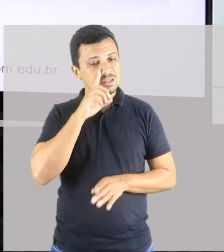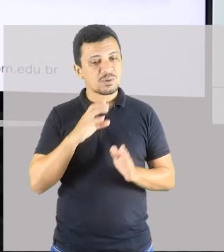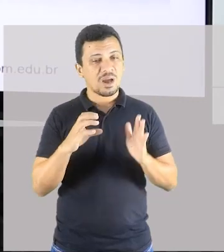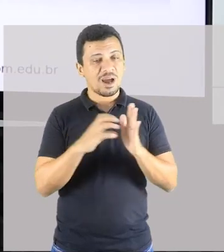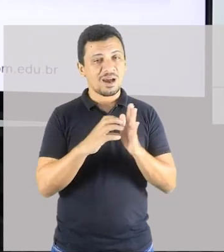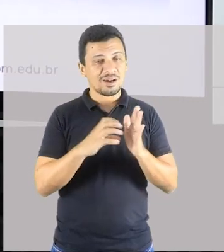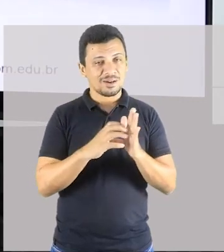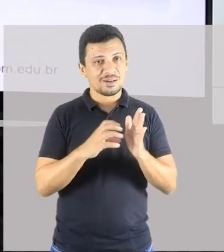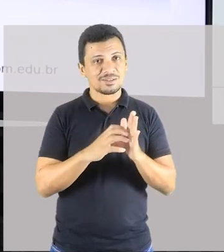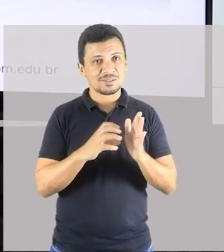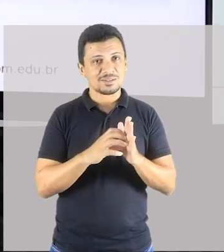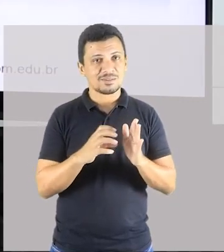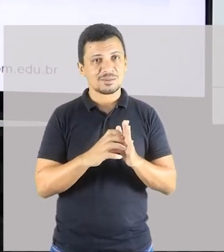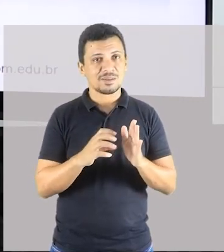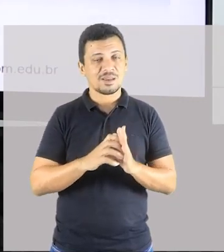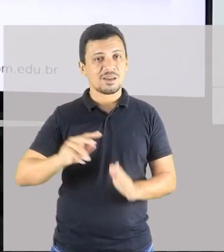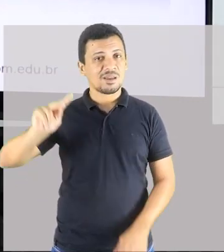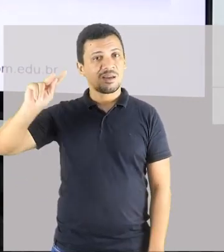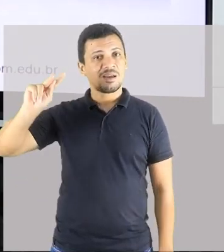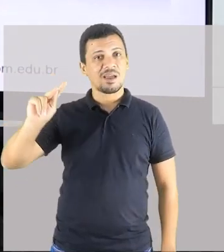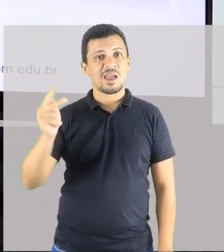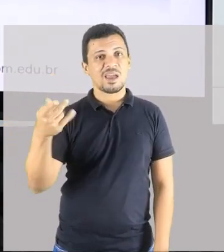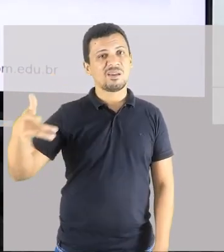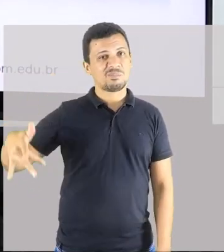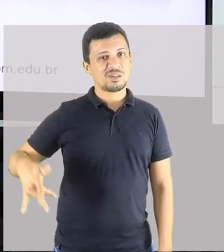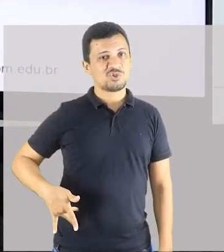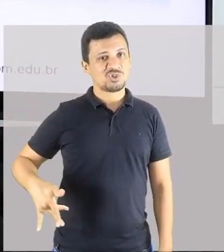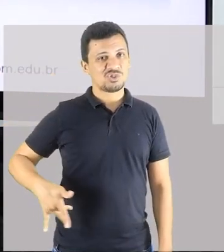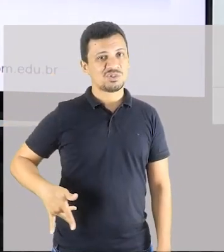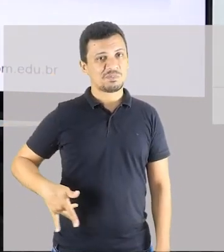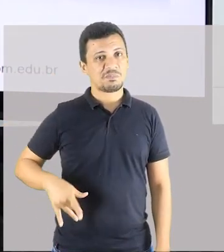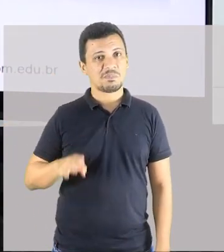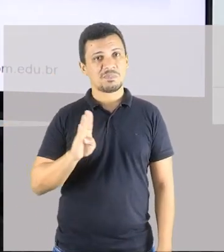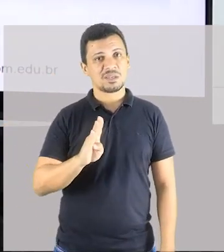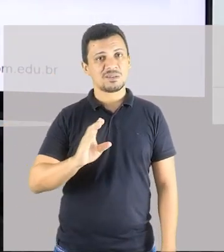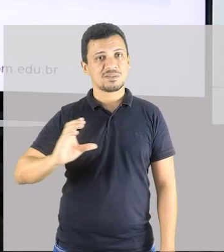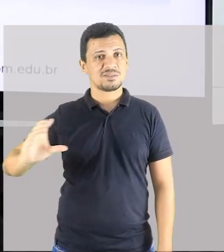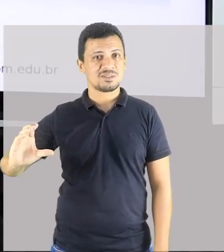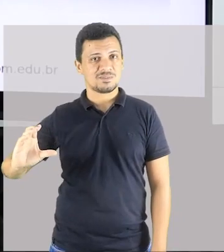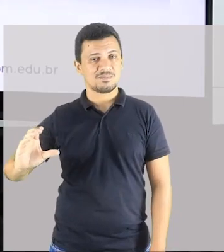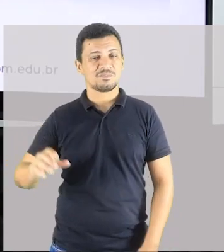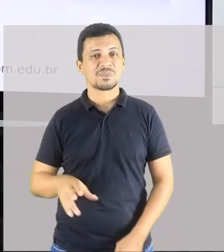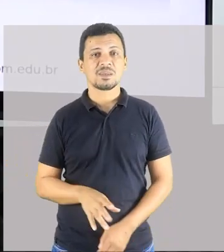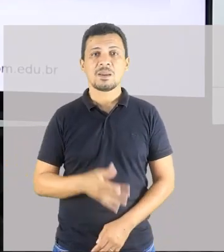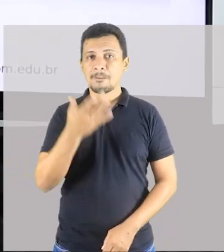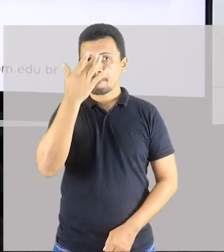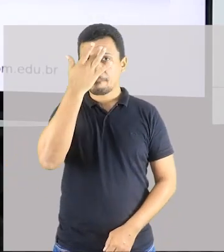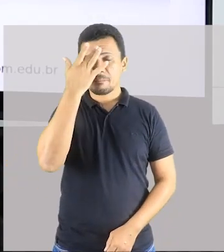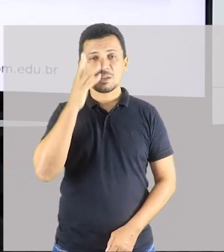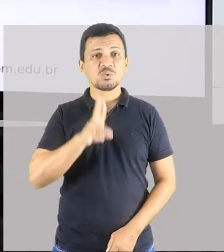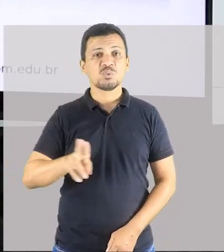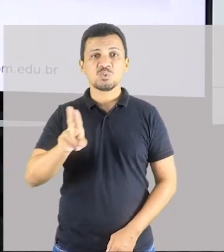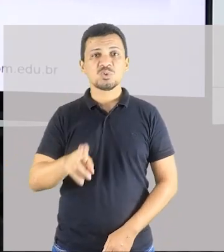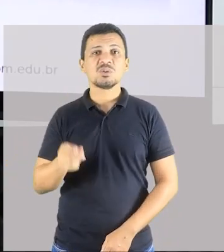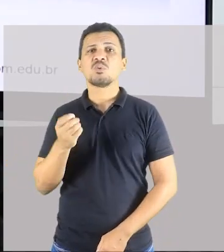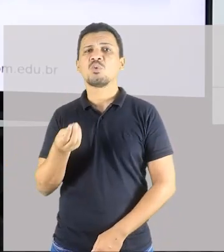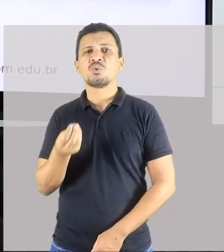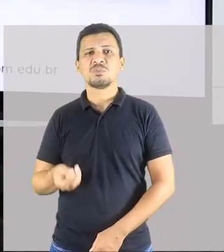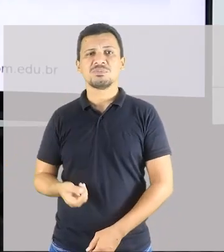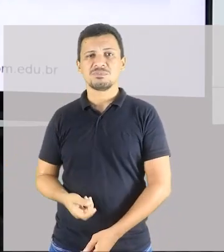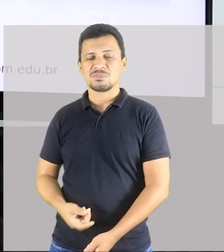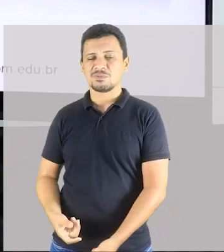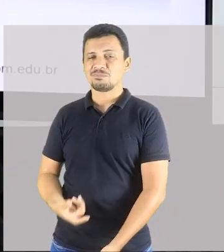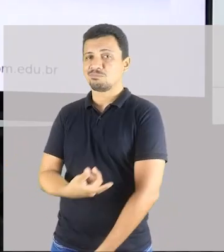AIDS e hepatite B e C, porque as pessoas que vão utilizar, às vezes eles dividem a seringa que